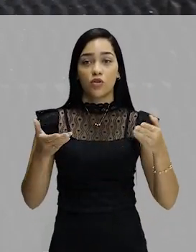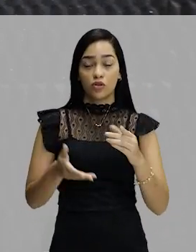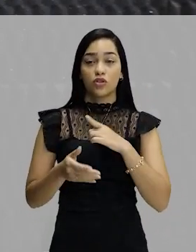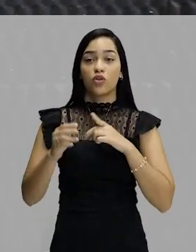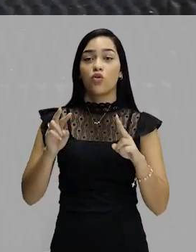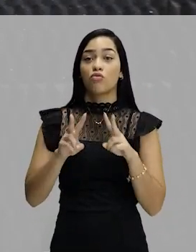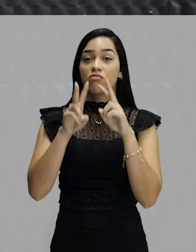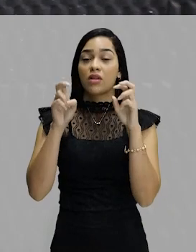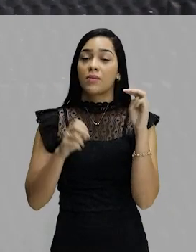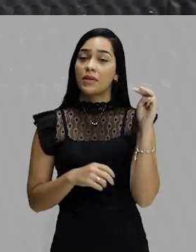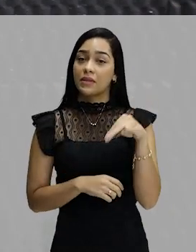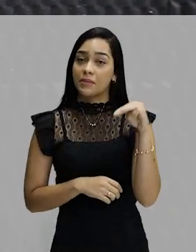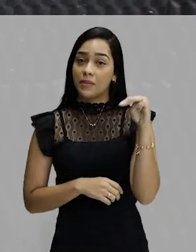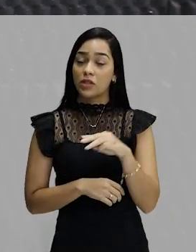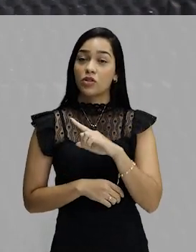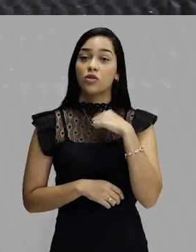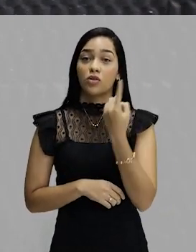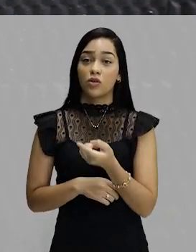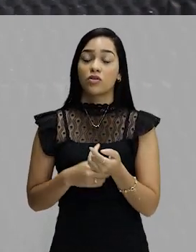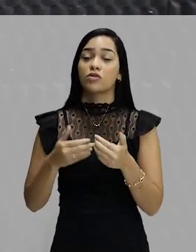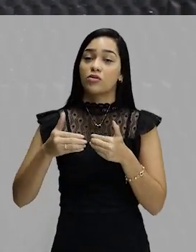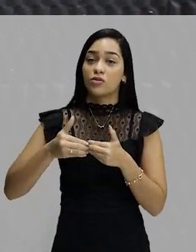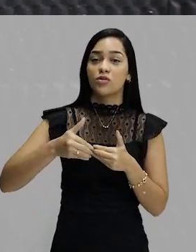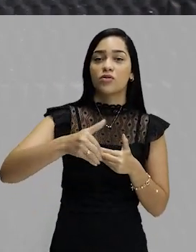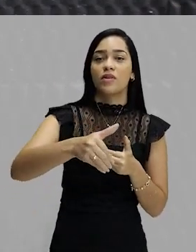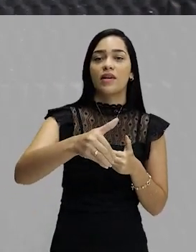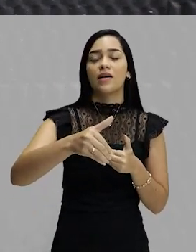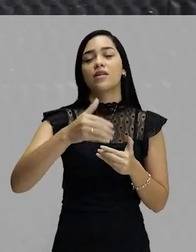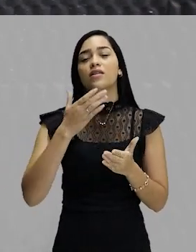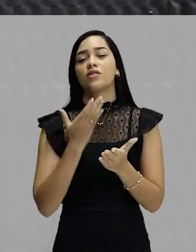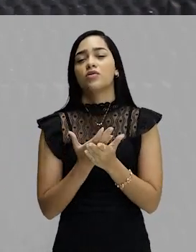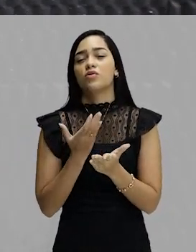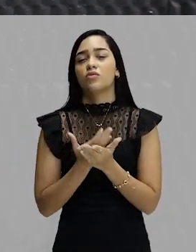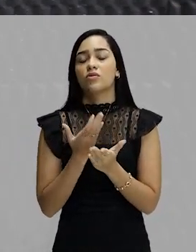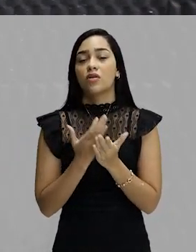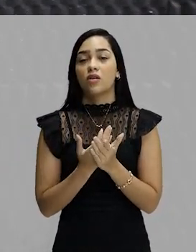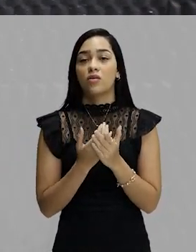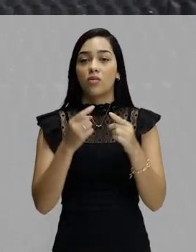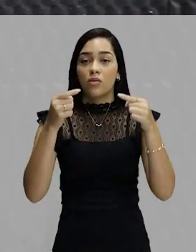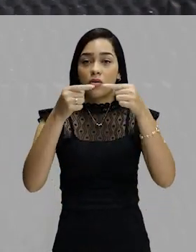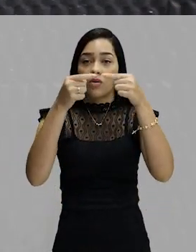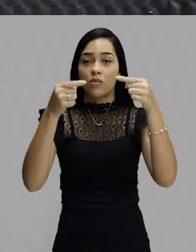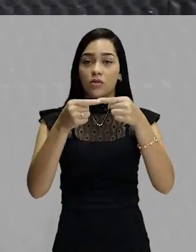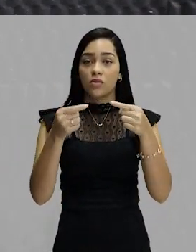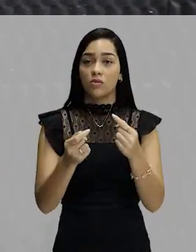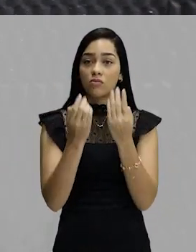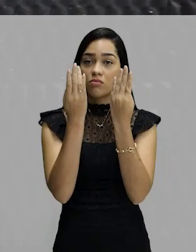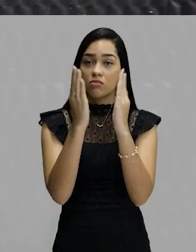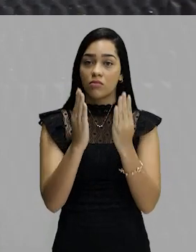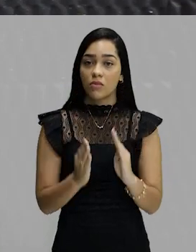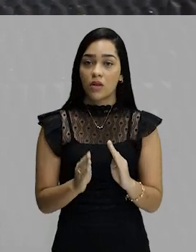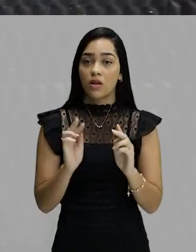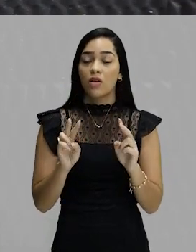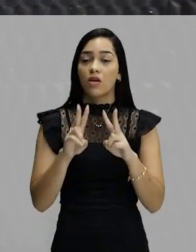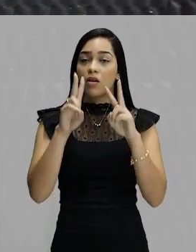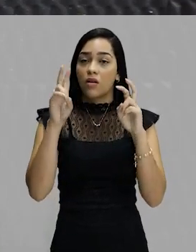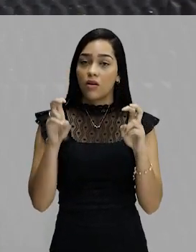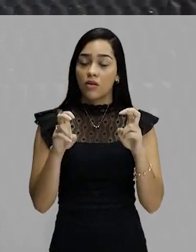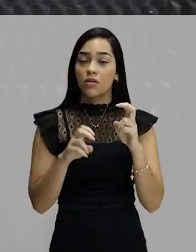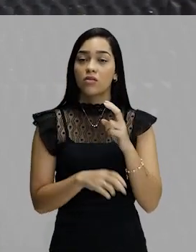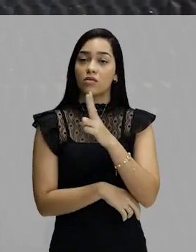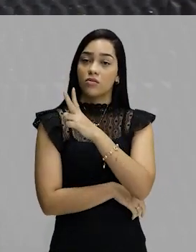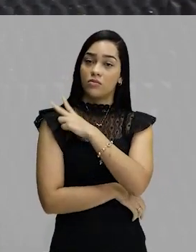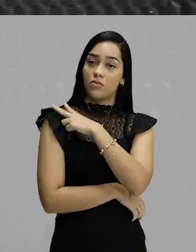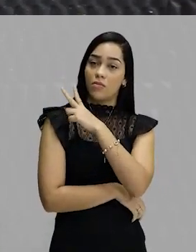um tema de matemática. Na verdade, a gente vai continuar estudando aqui a análise combinatória, né? Que é o assunto lá da segunda série